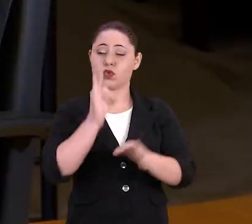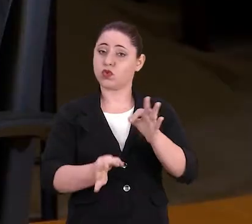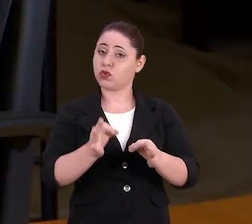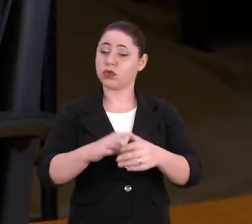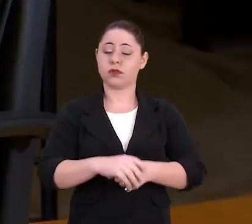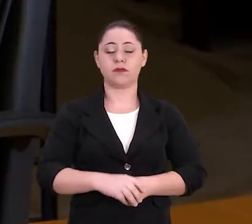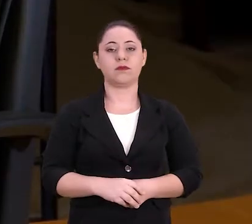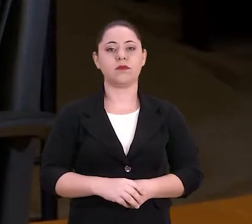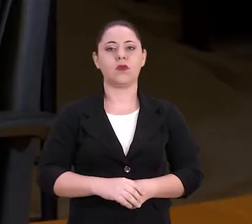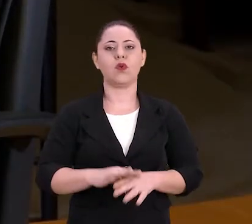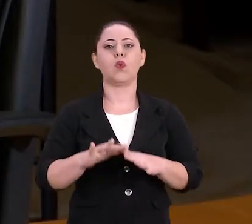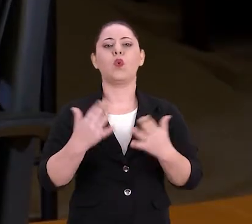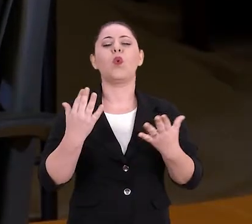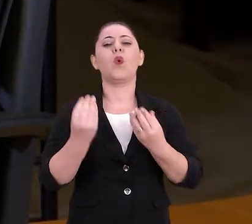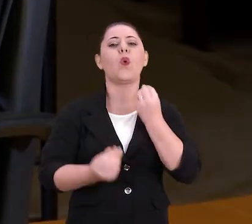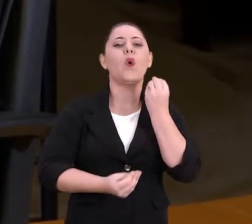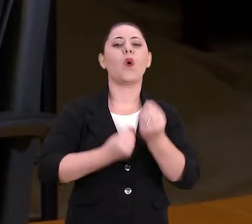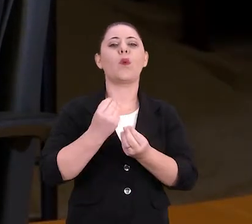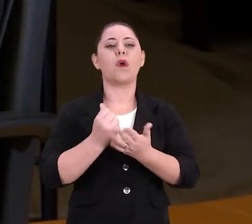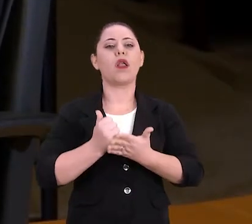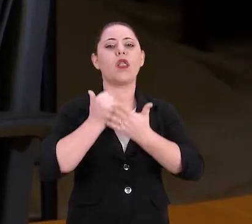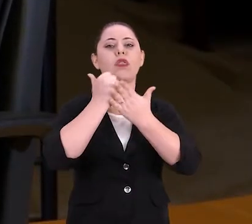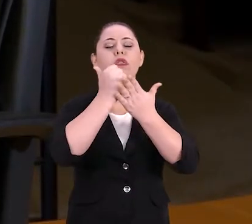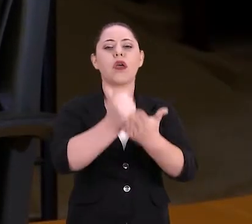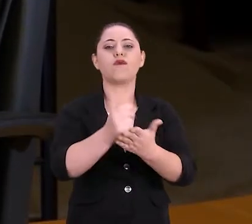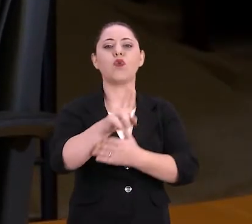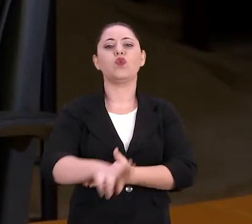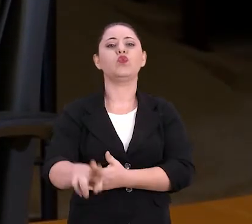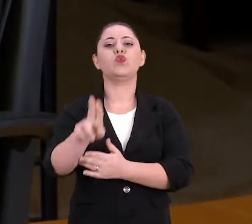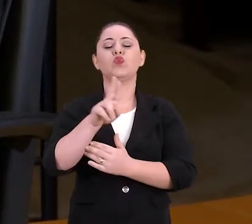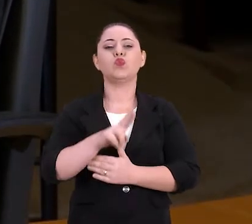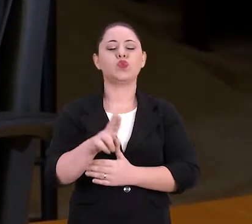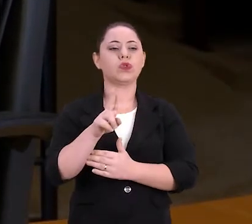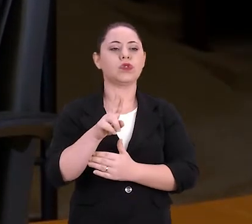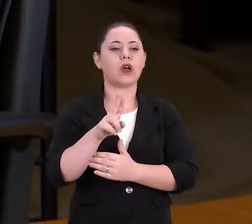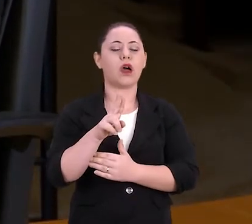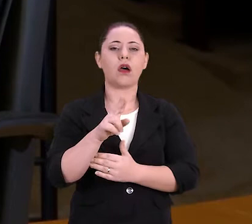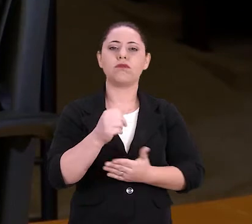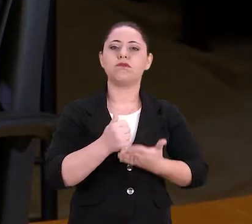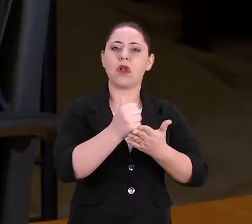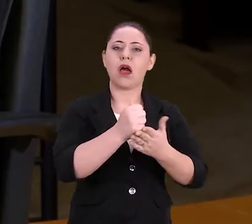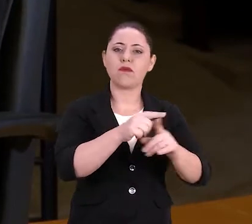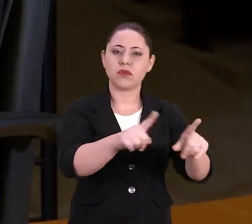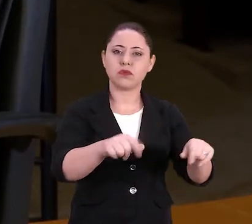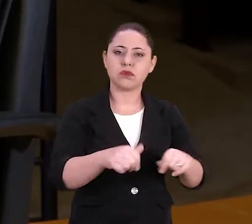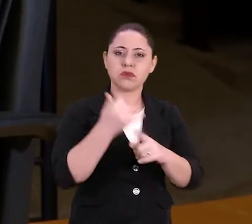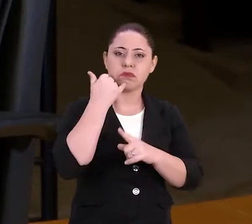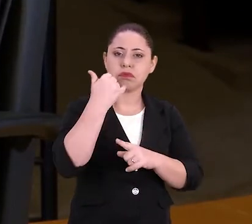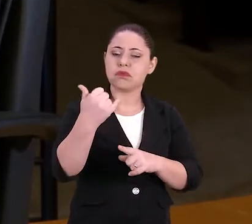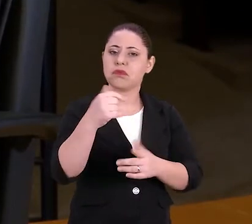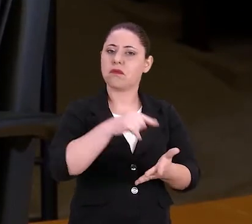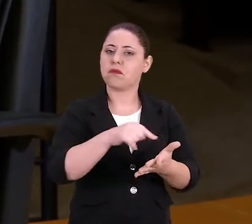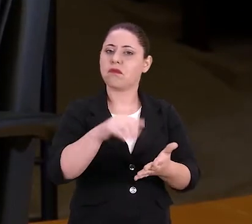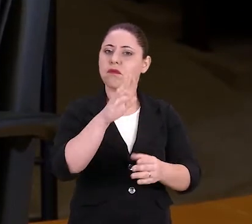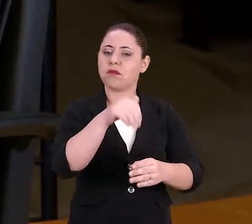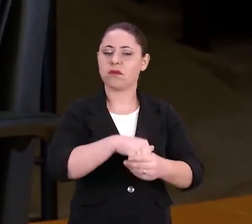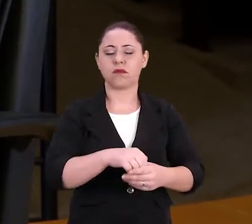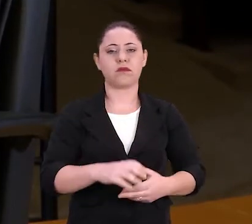eleitoral. E qual é a forma, qual é o meio de transporte que o TSE encarrega de levar as urnas eletrônicas?